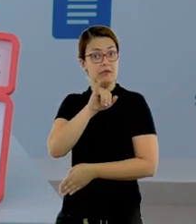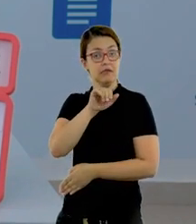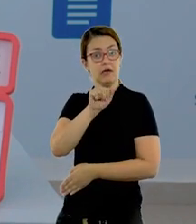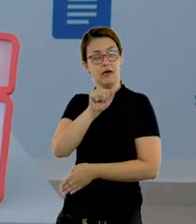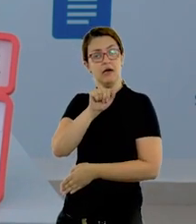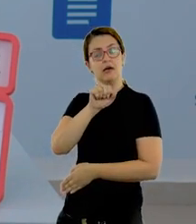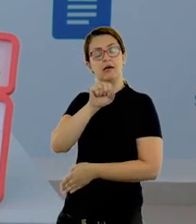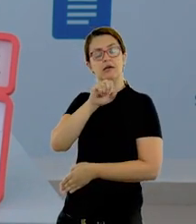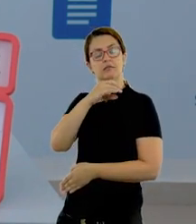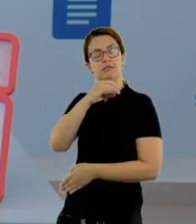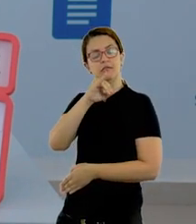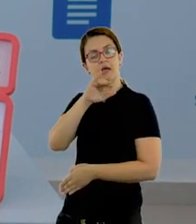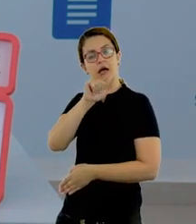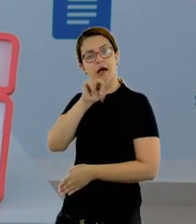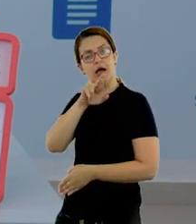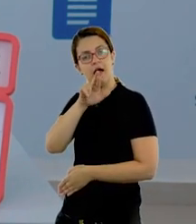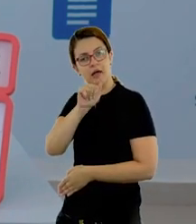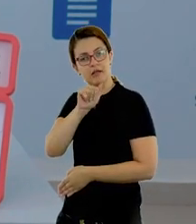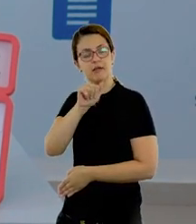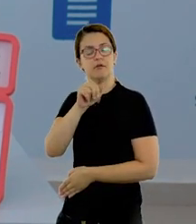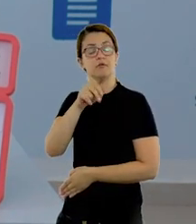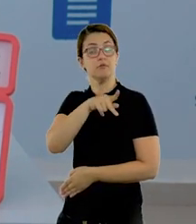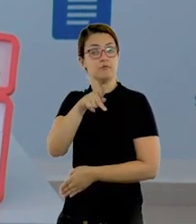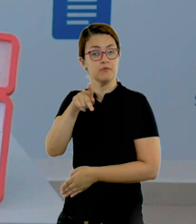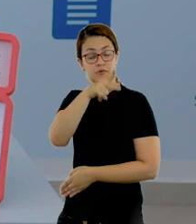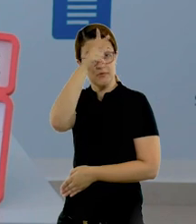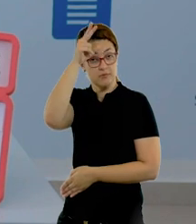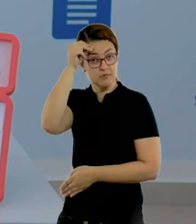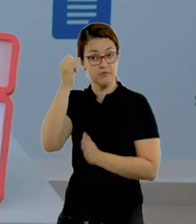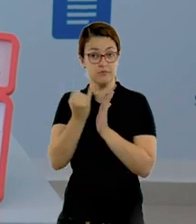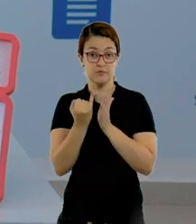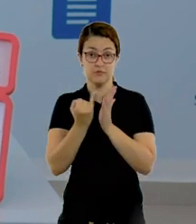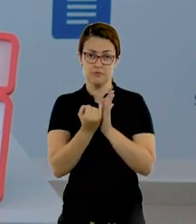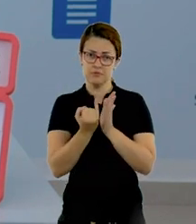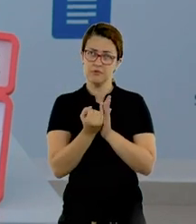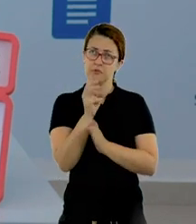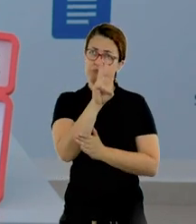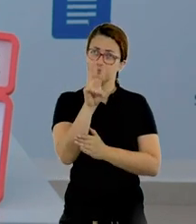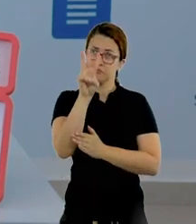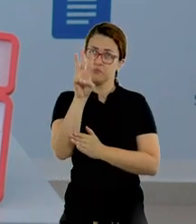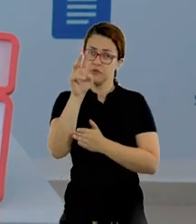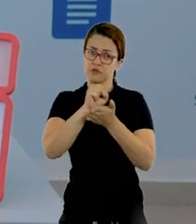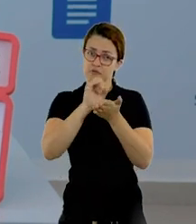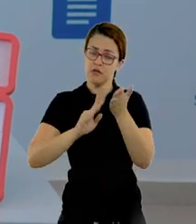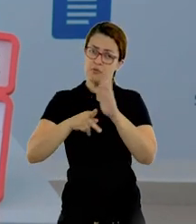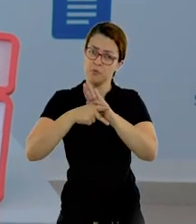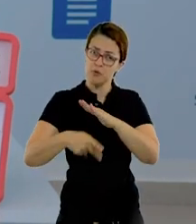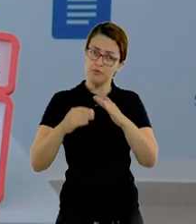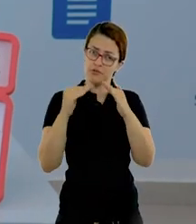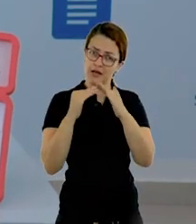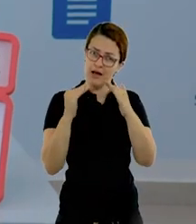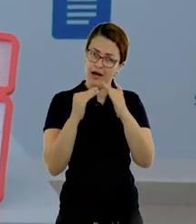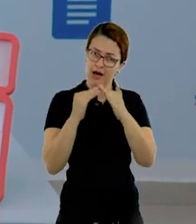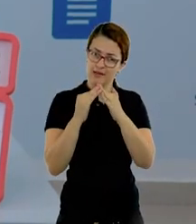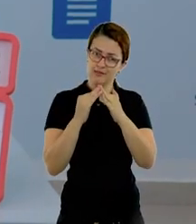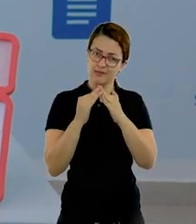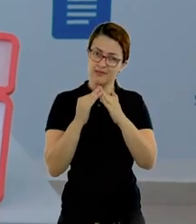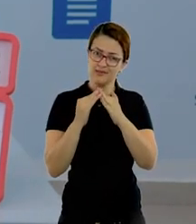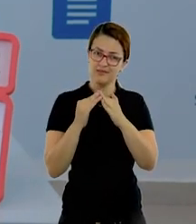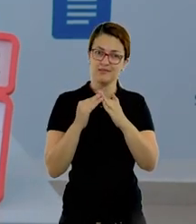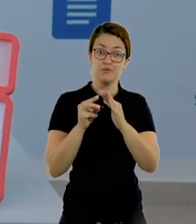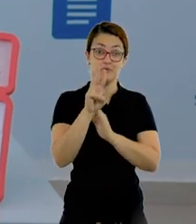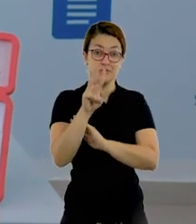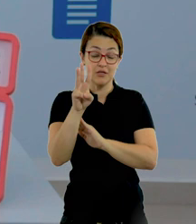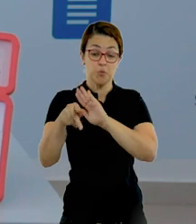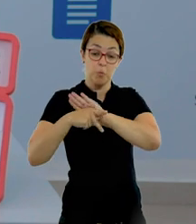trabalho na Rede Municipal de Itapevi. Vocês estão acessando o link Lição de Casa no site da Prefeitura? Que